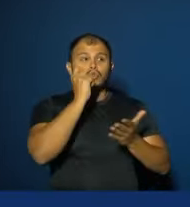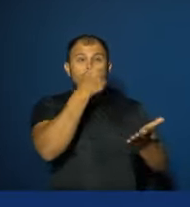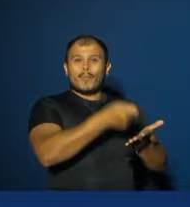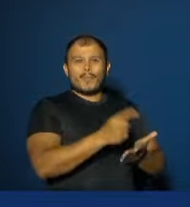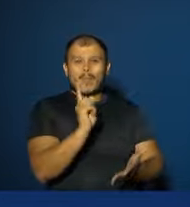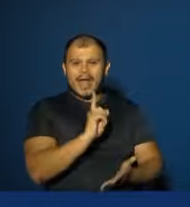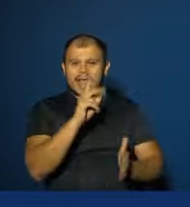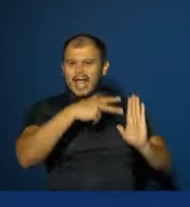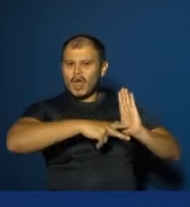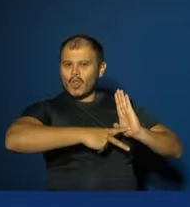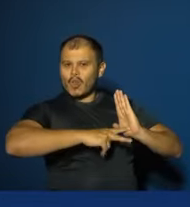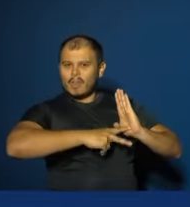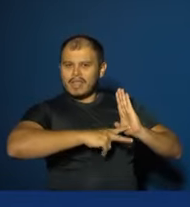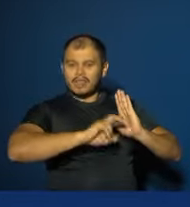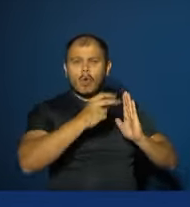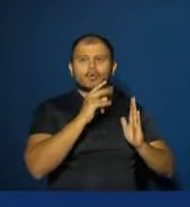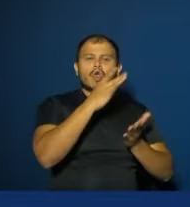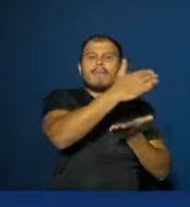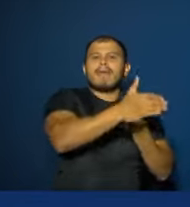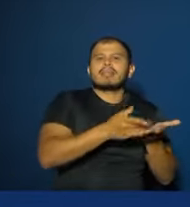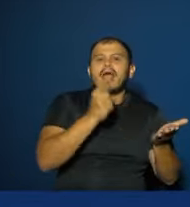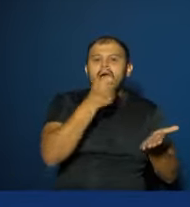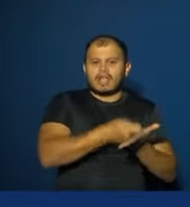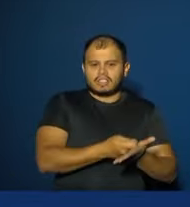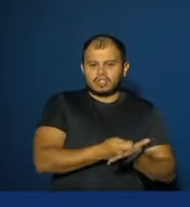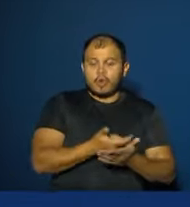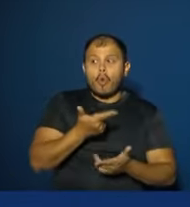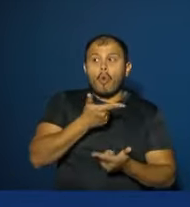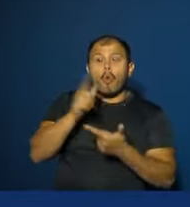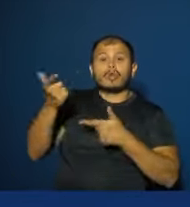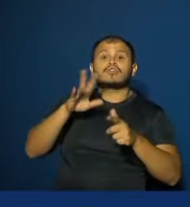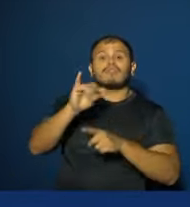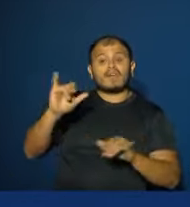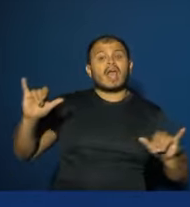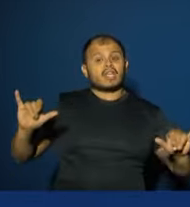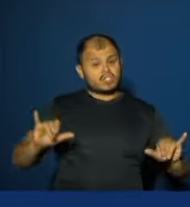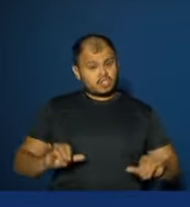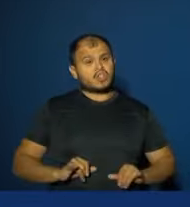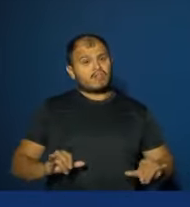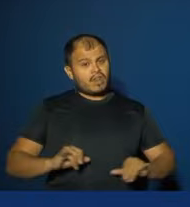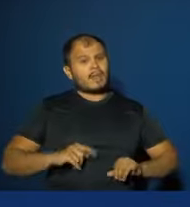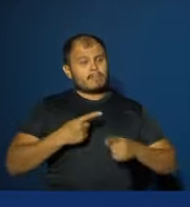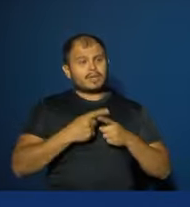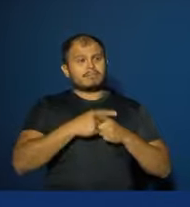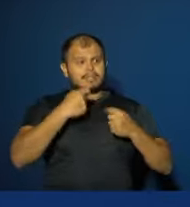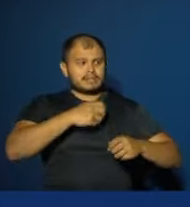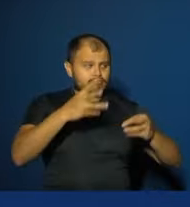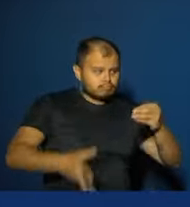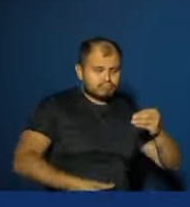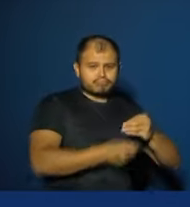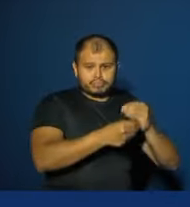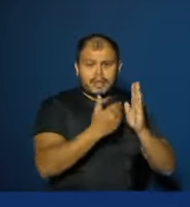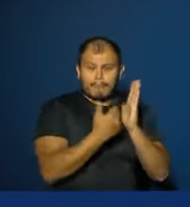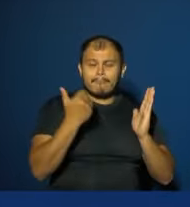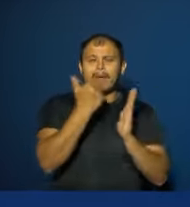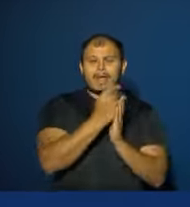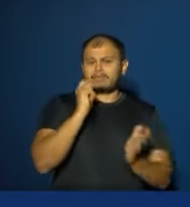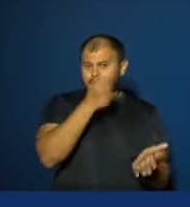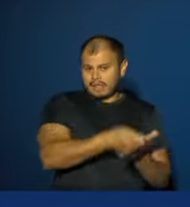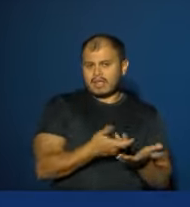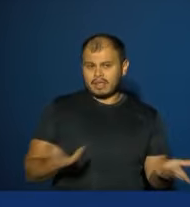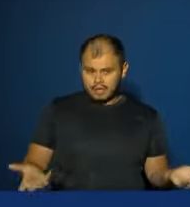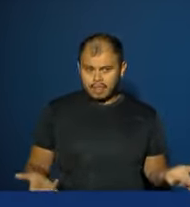só metade do condomínio, o restante dos moradores vão pagar a diferença da conta. Isso é importante